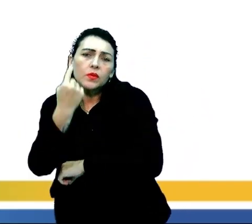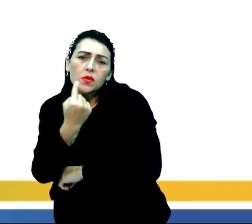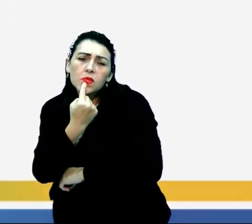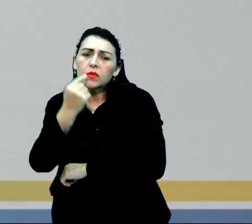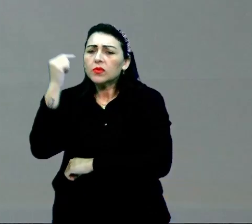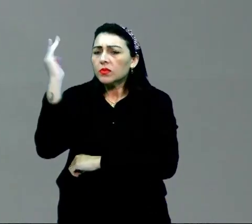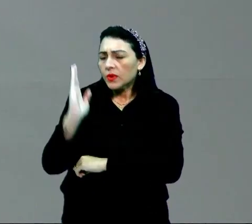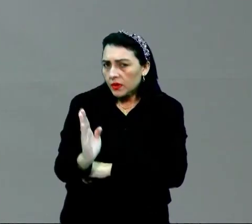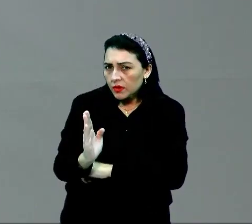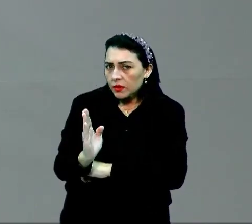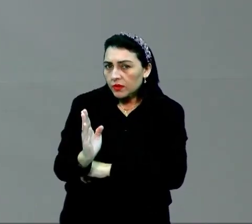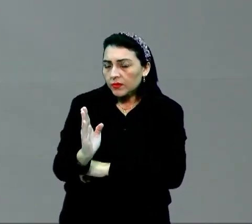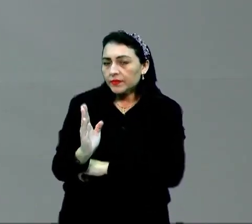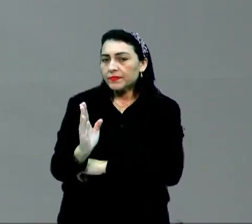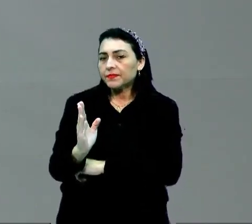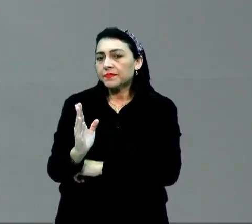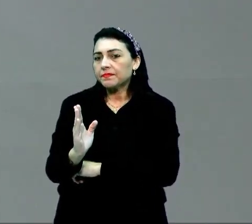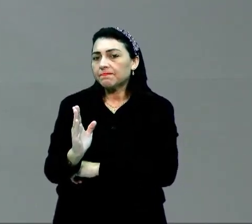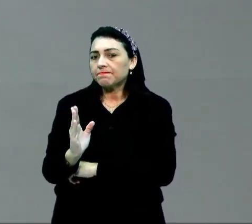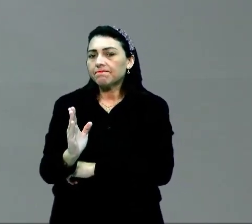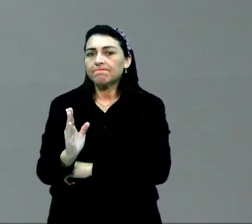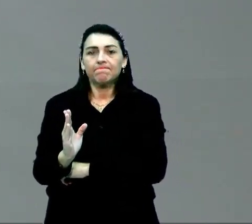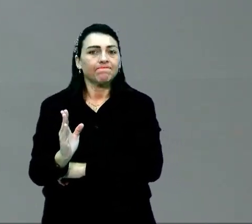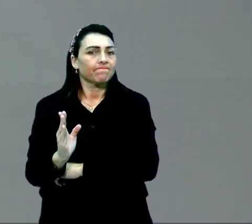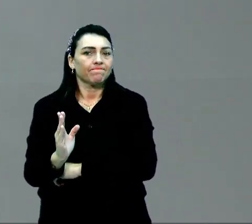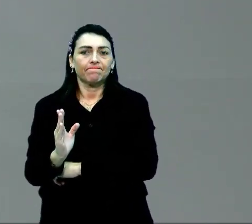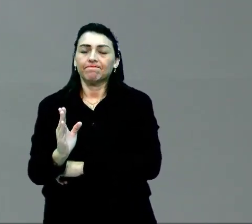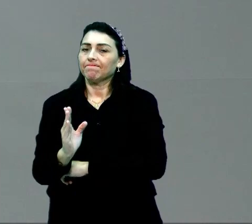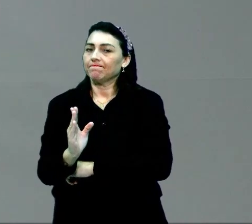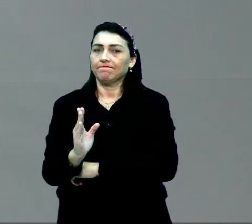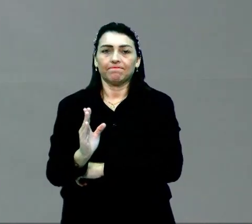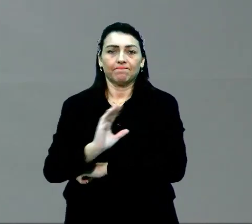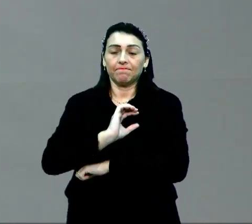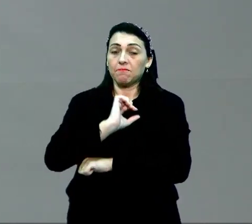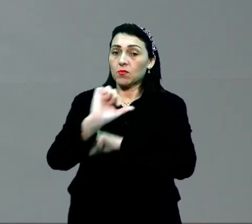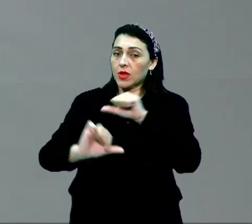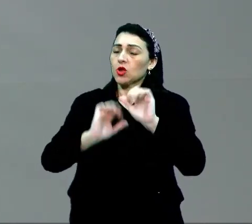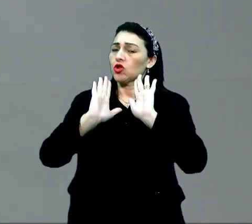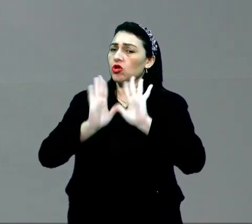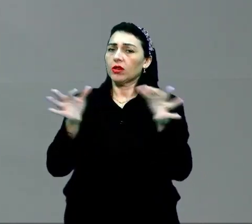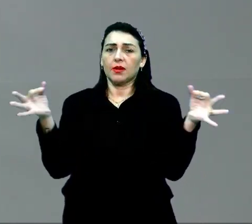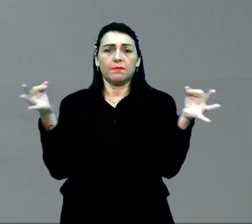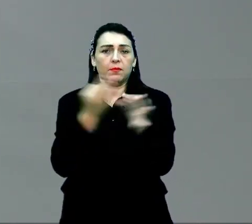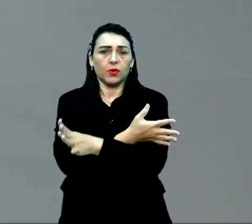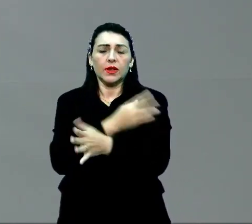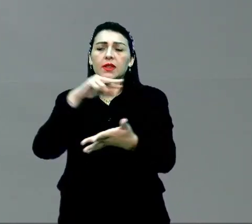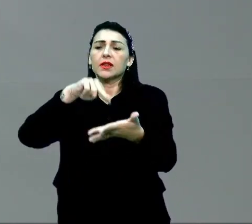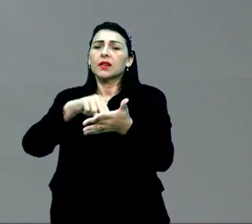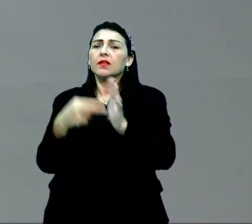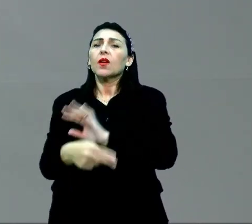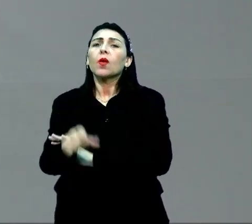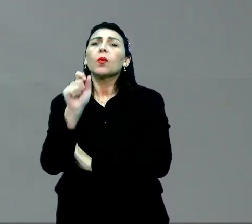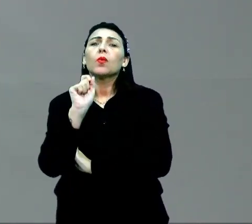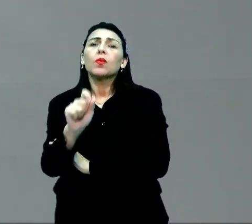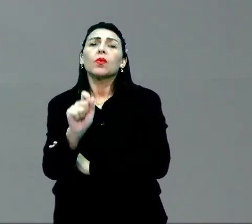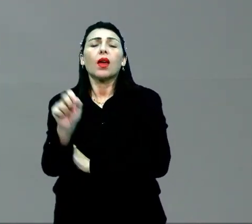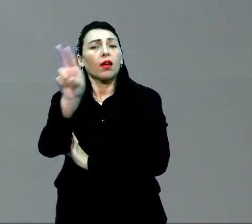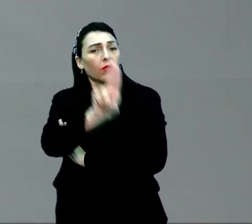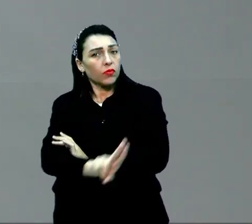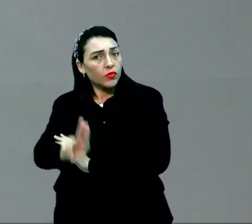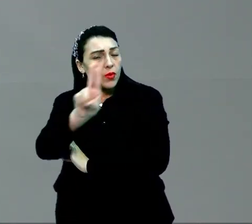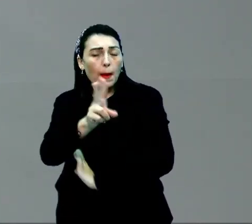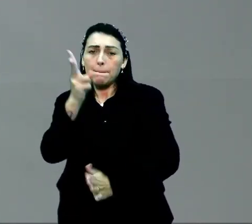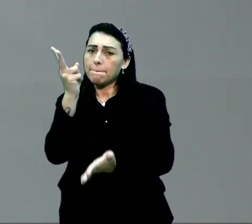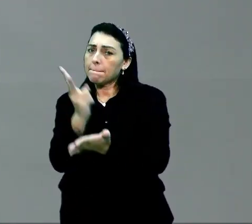no Brasil? Gente, ó, não vamos reinventar a roda, ela já está pronta. Isso significa o quê? Que eu utilizei